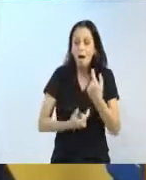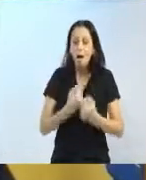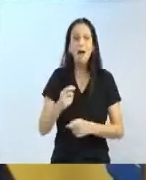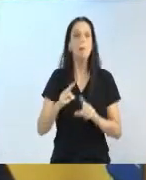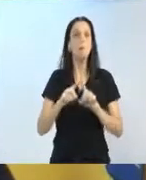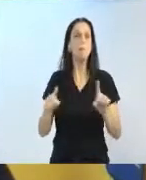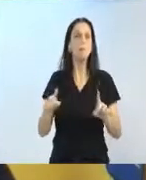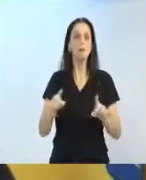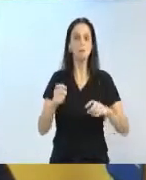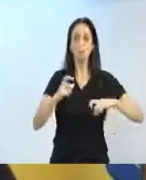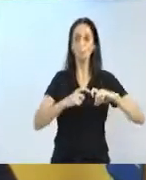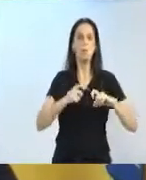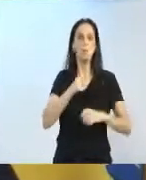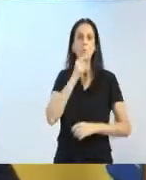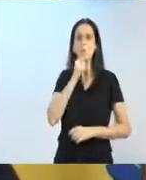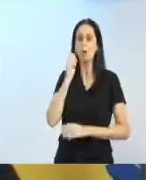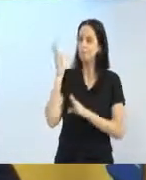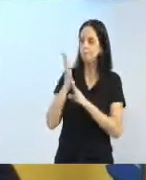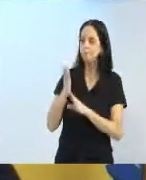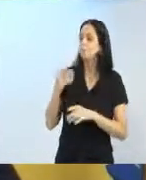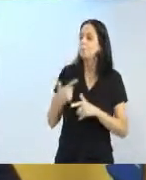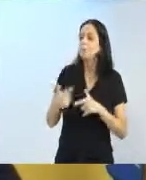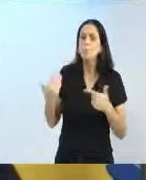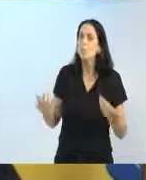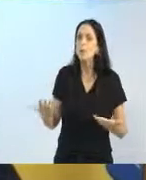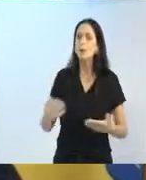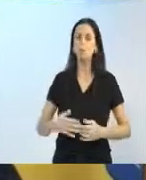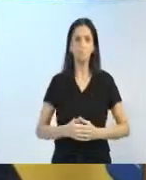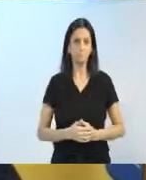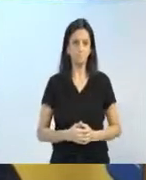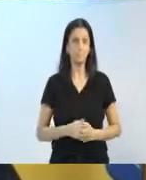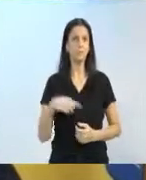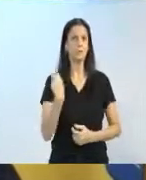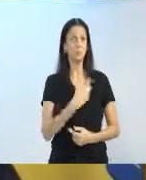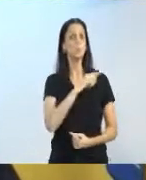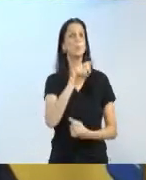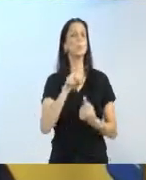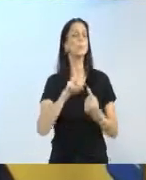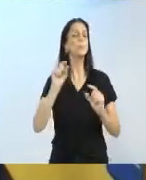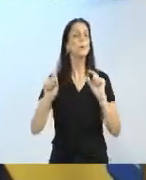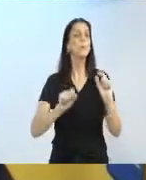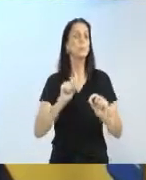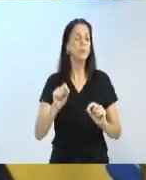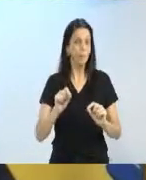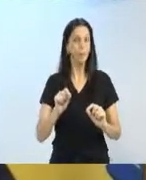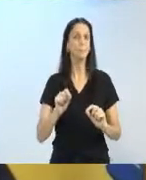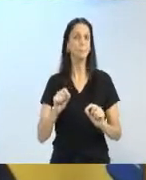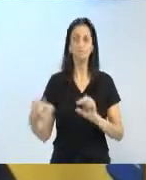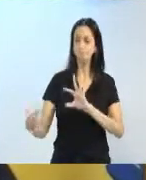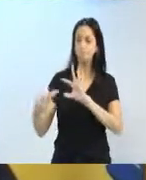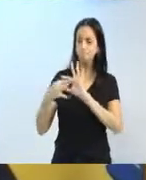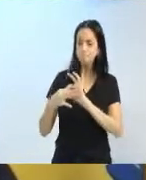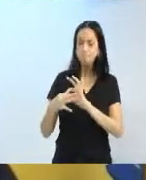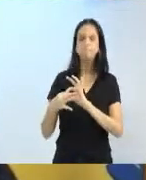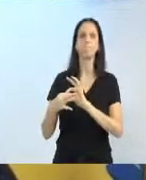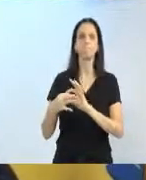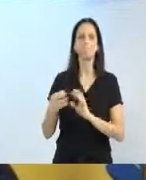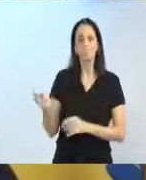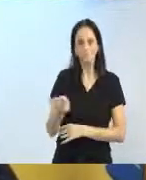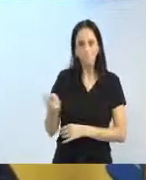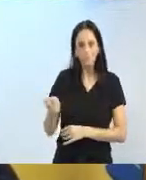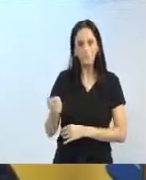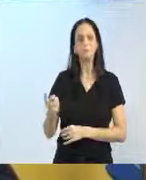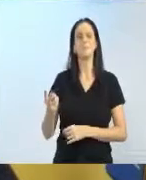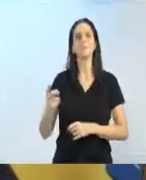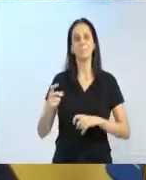diagnosticadas. A nossa intenção, também junto com o Dr. Stark e a comunidade, de